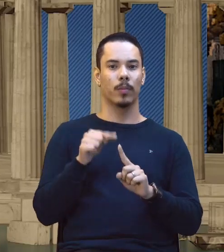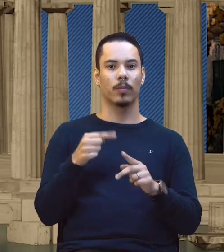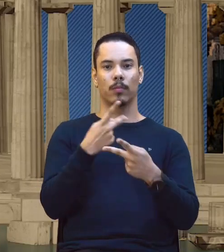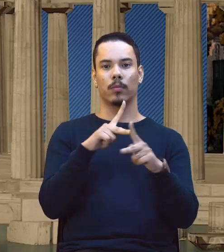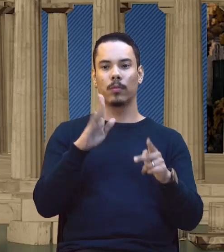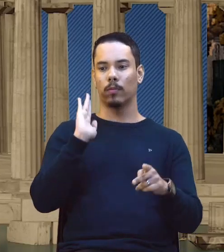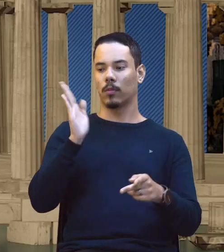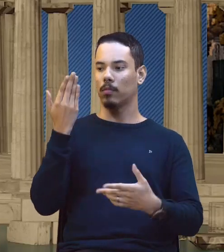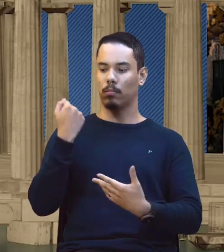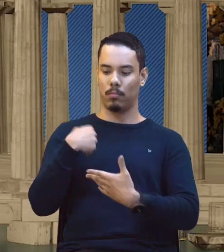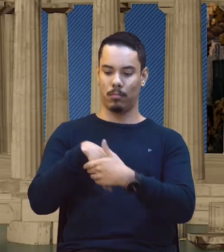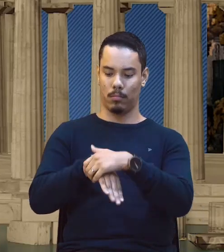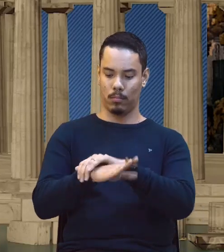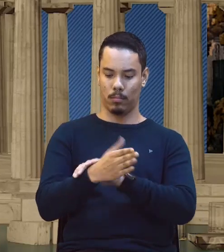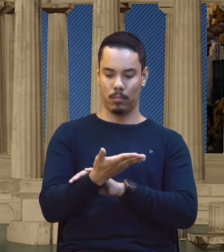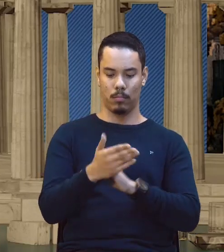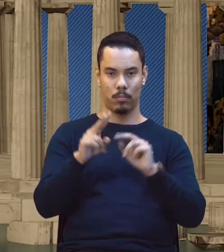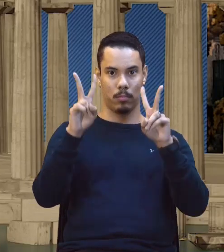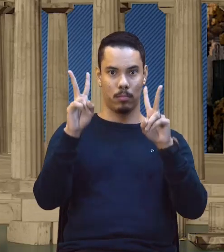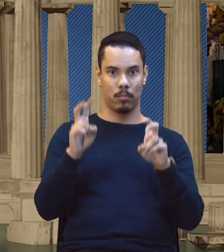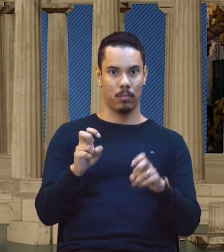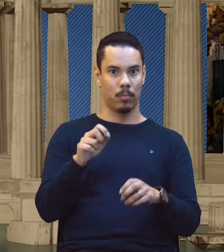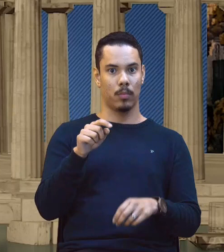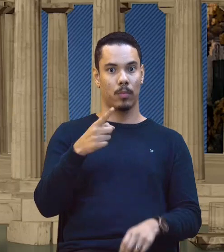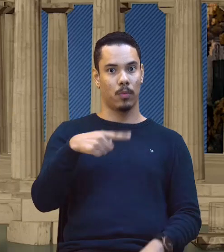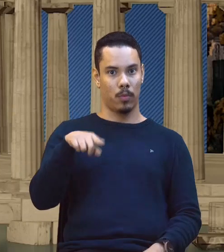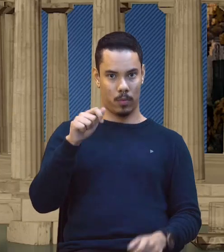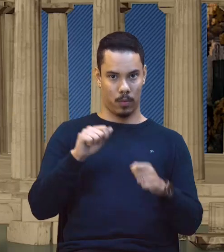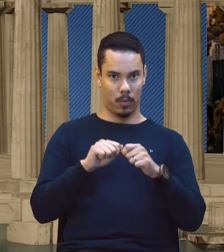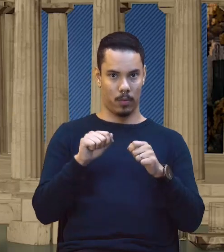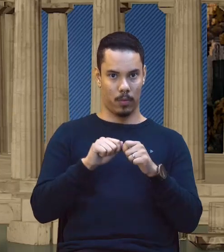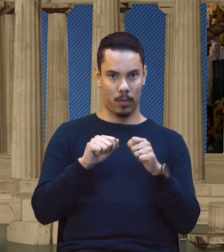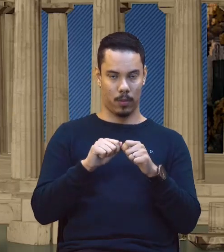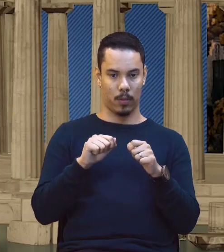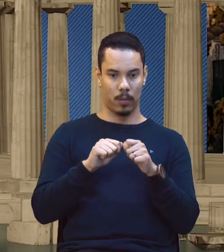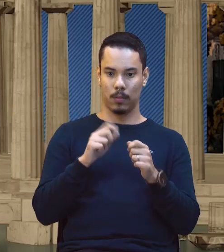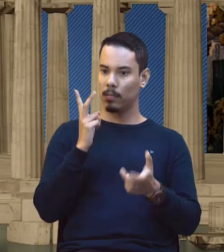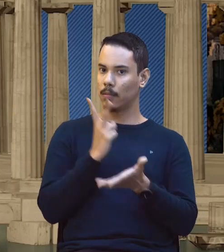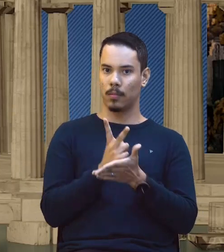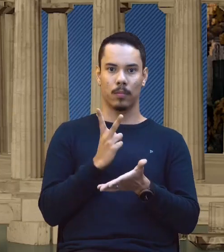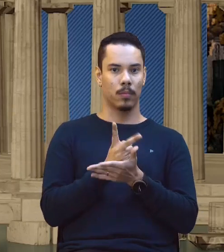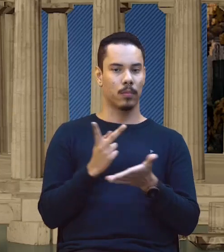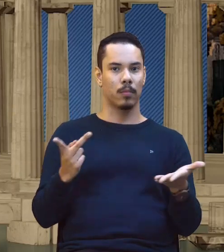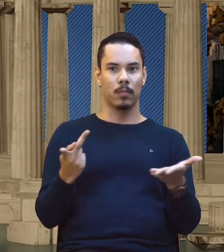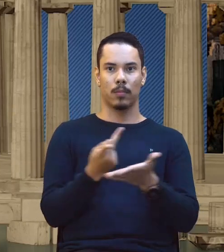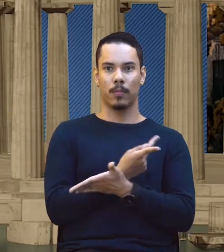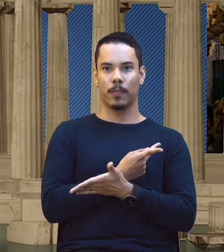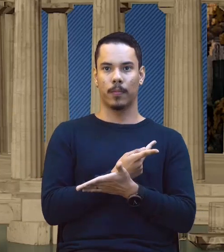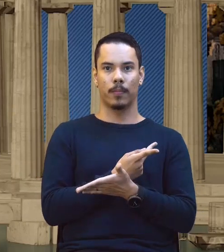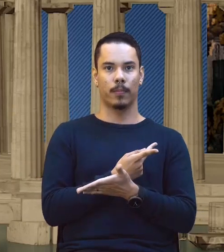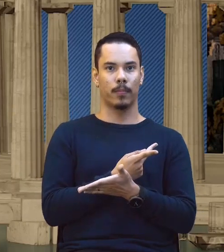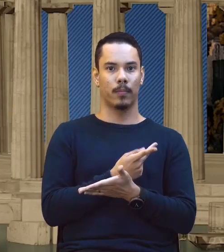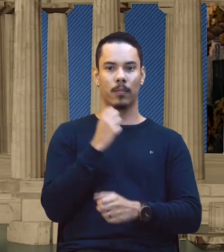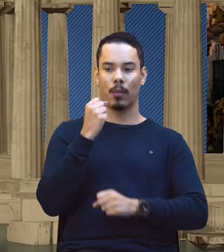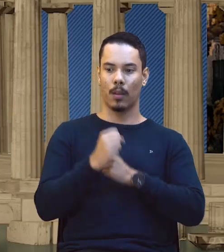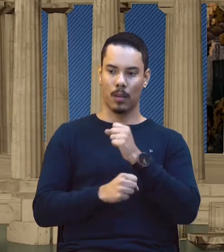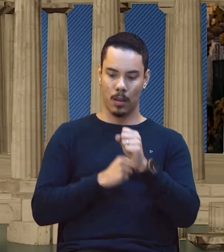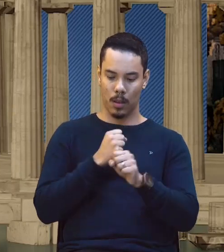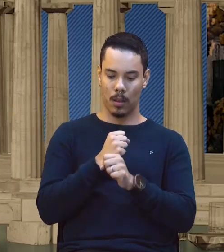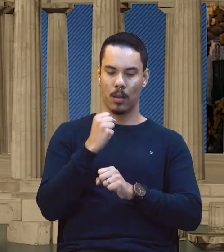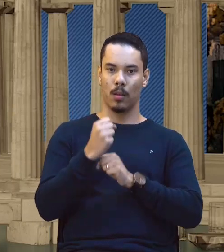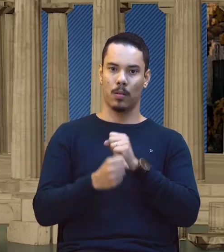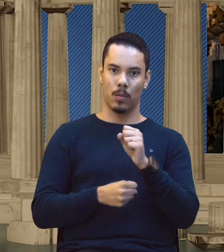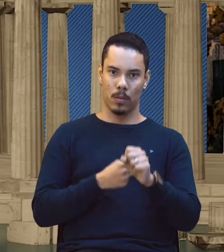acostumando com aquilo que vocês irão fazer, que sempre acontece nos finais de cada ano dos